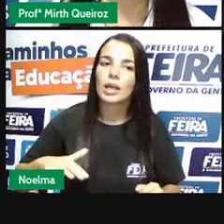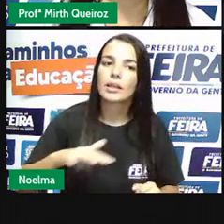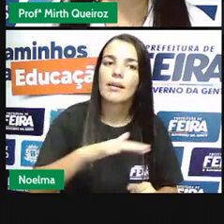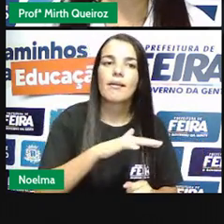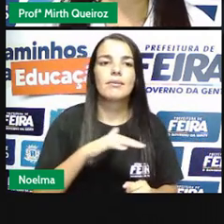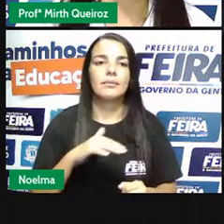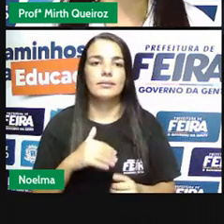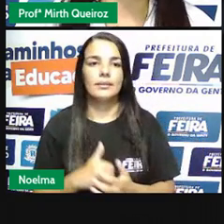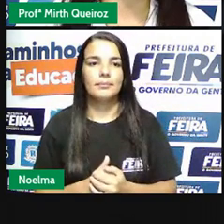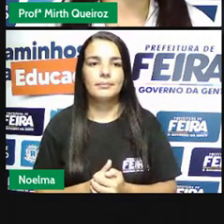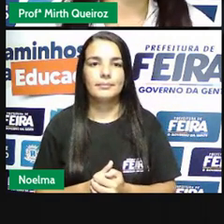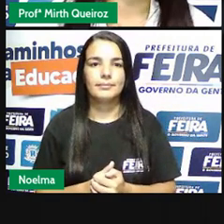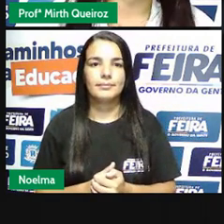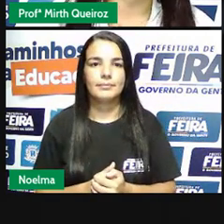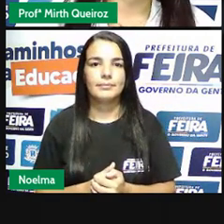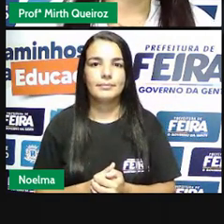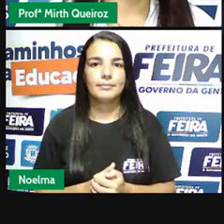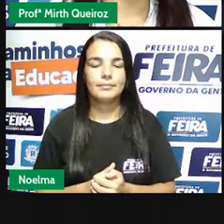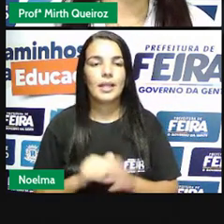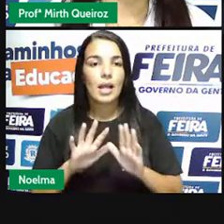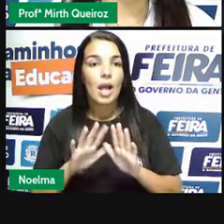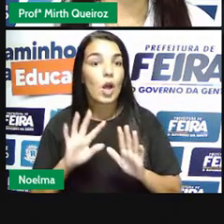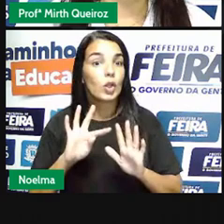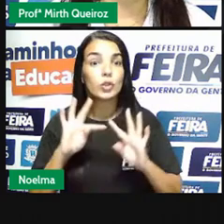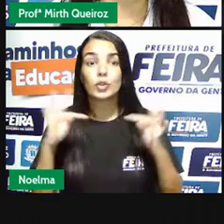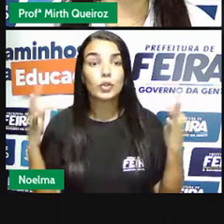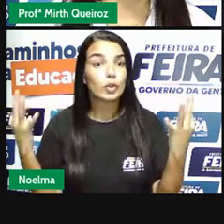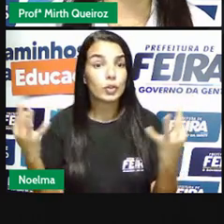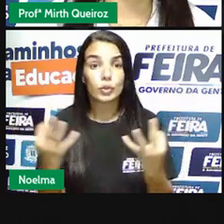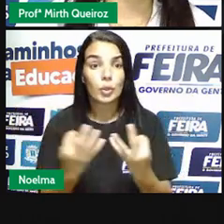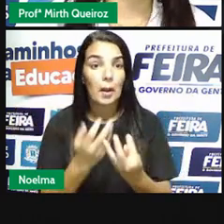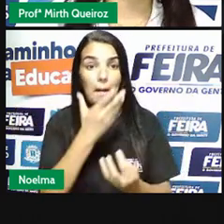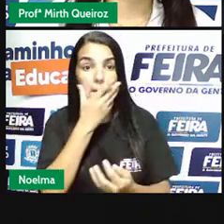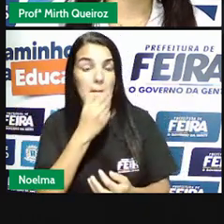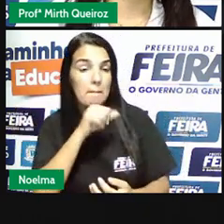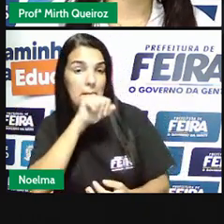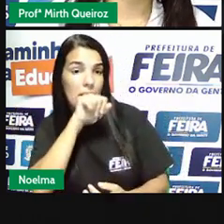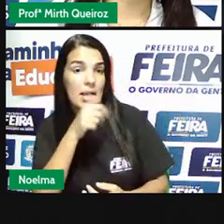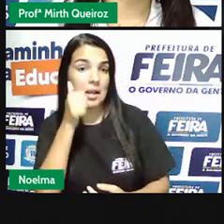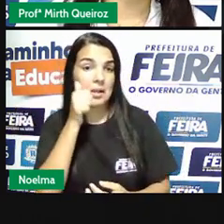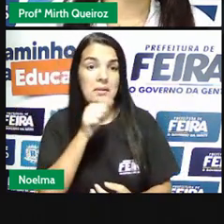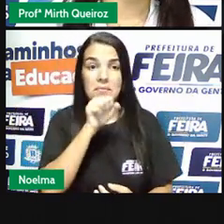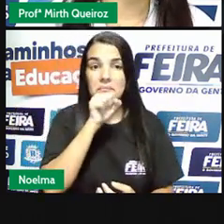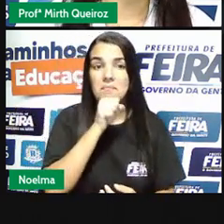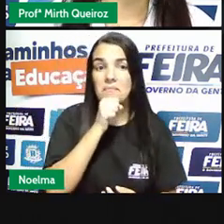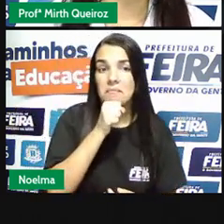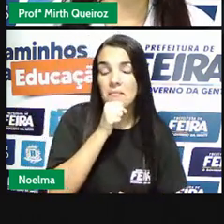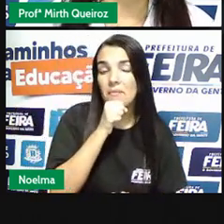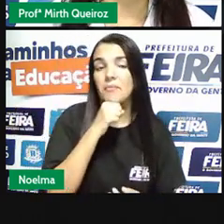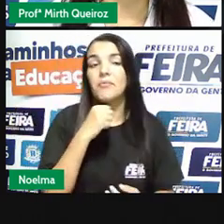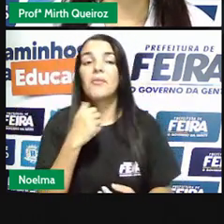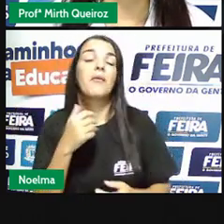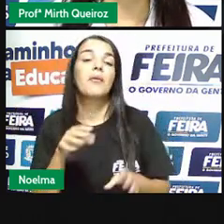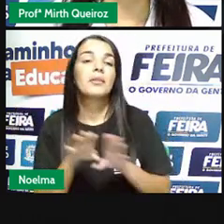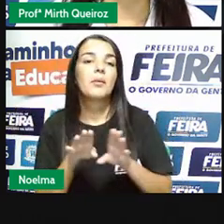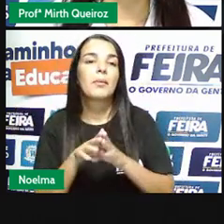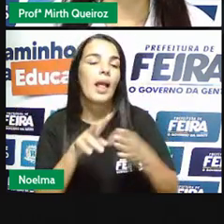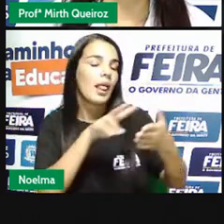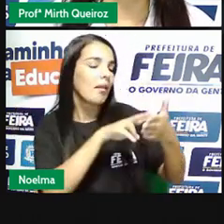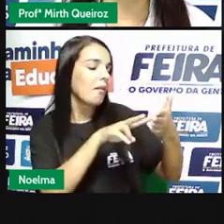universo infantil e em geral pais e avós costumam ler para as crianças